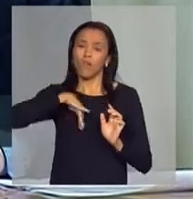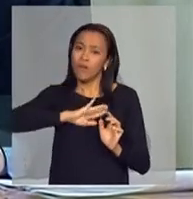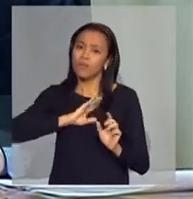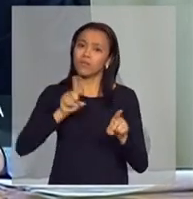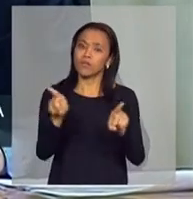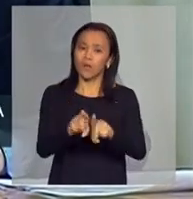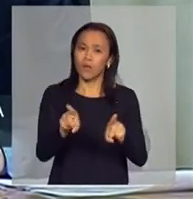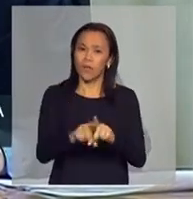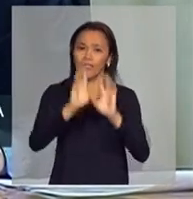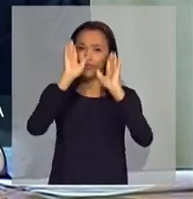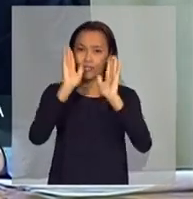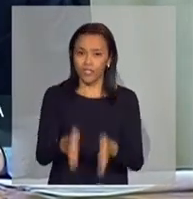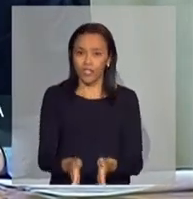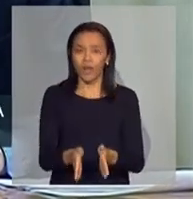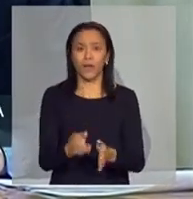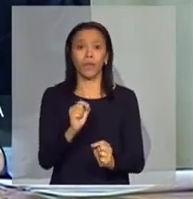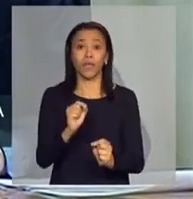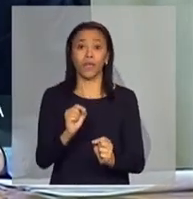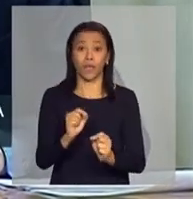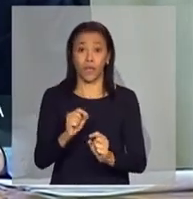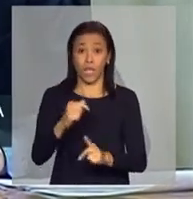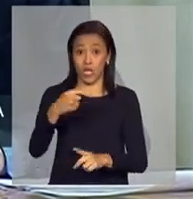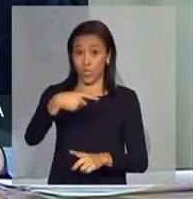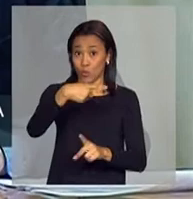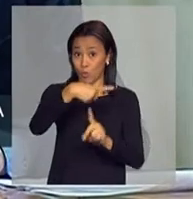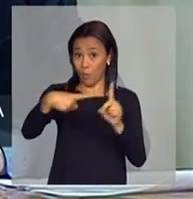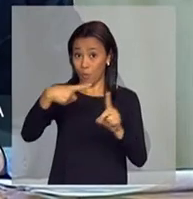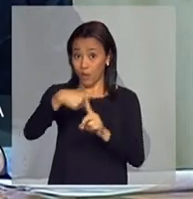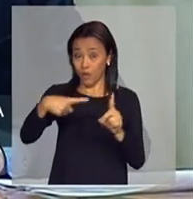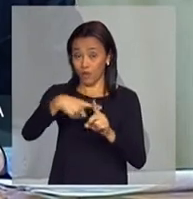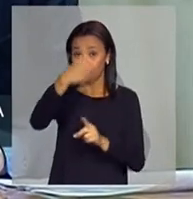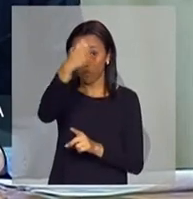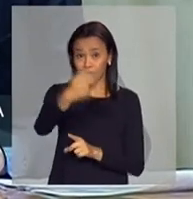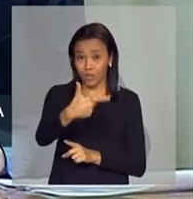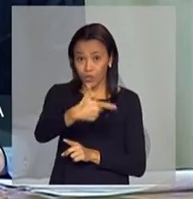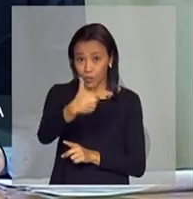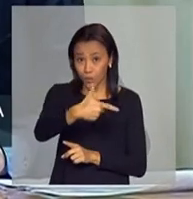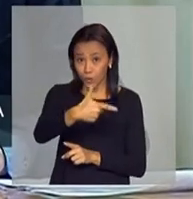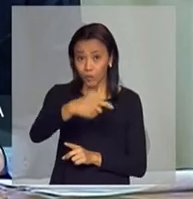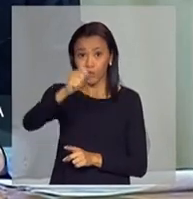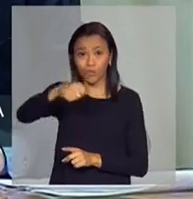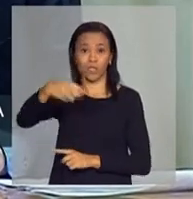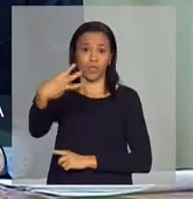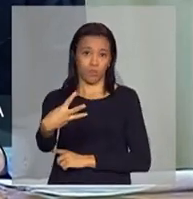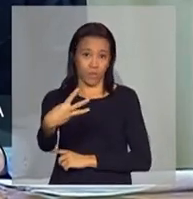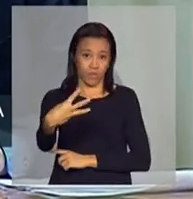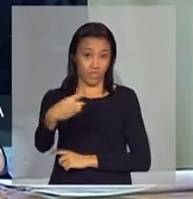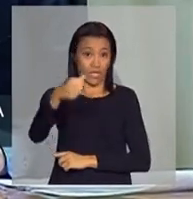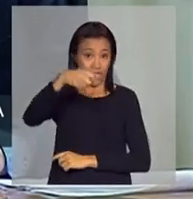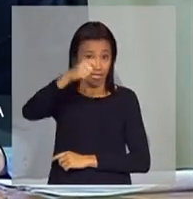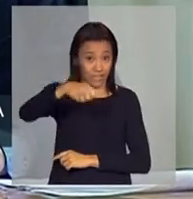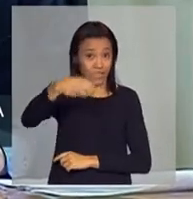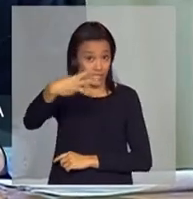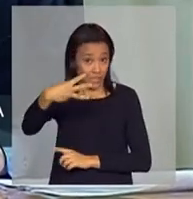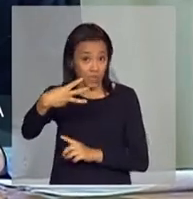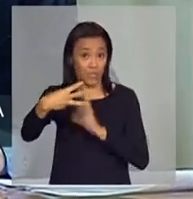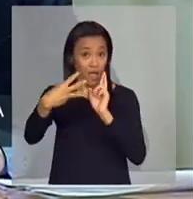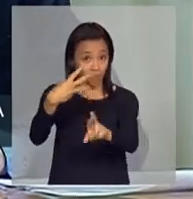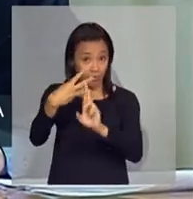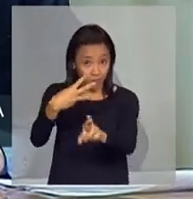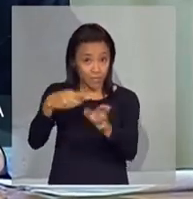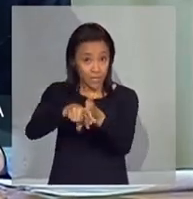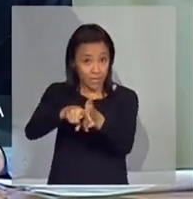já estamos no meio do segundo trimestre e os dados do segundo trimestre são muito bons